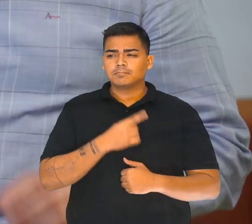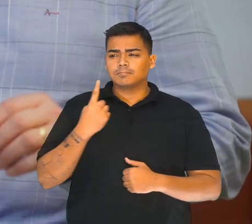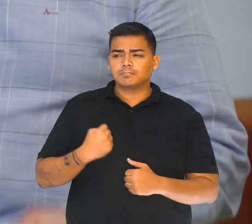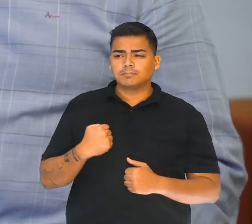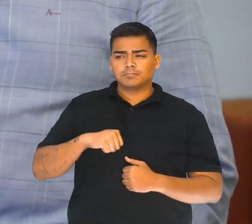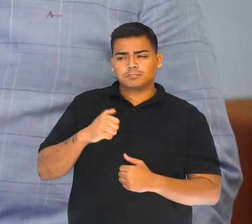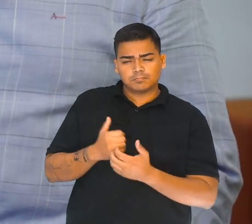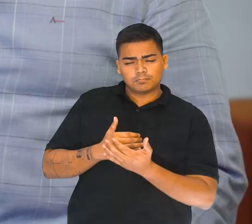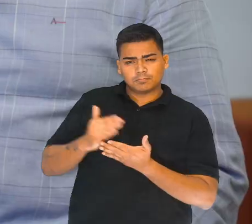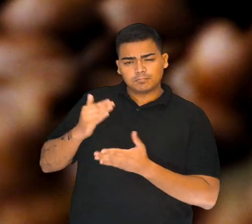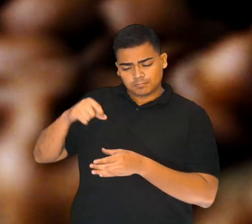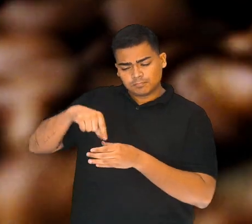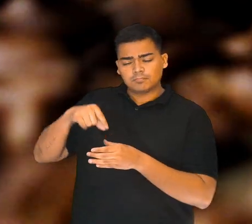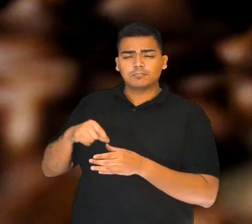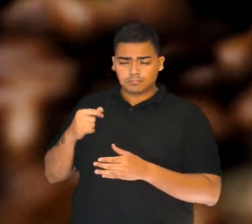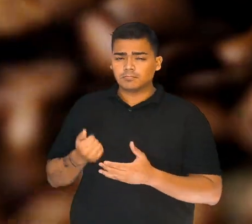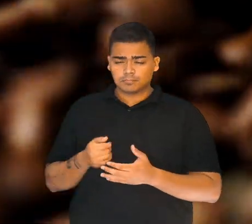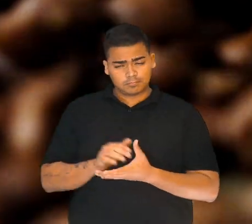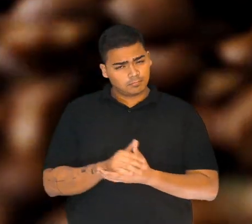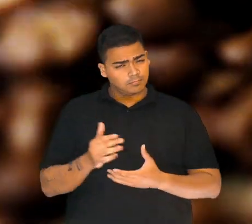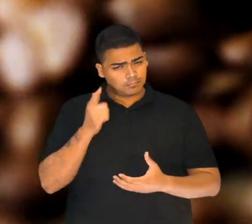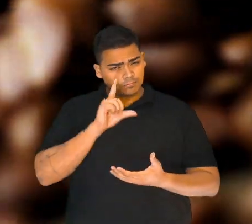chamaria hoje de capital semente.